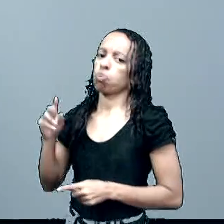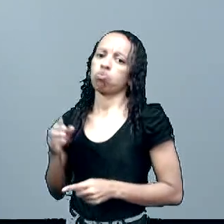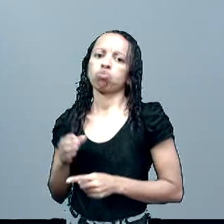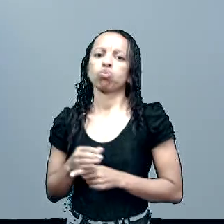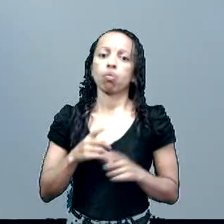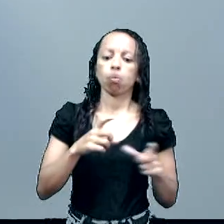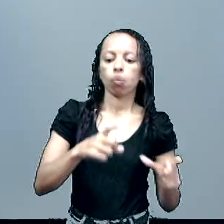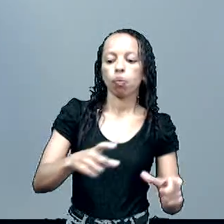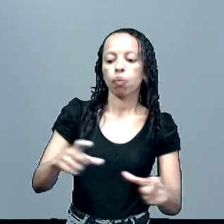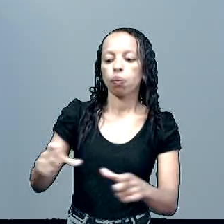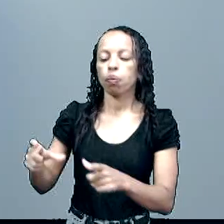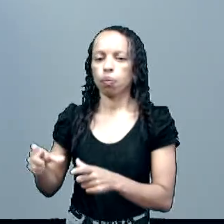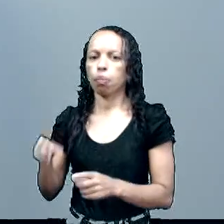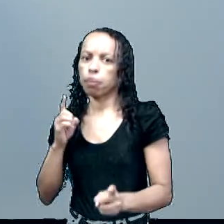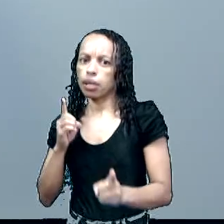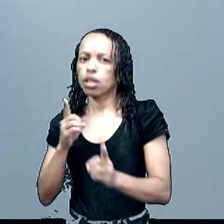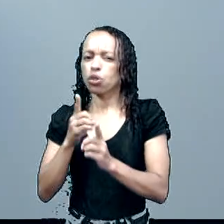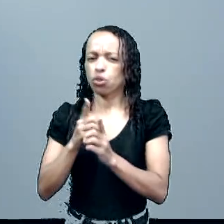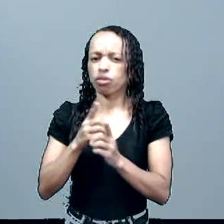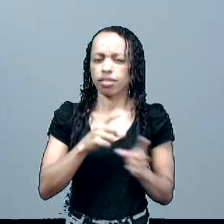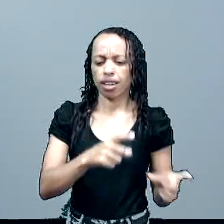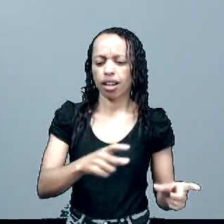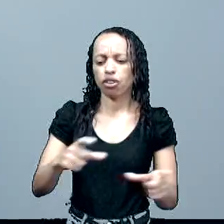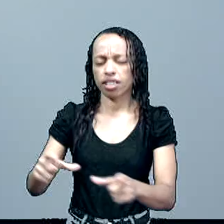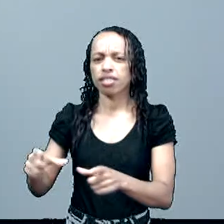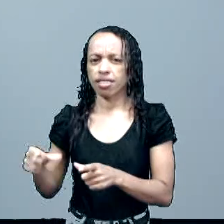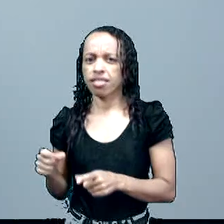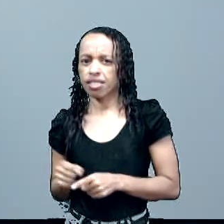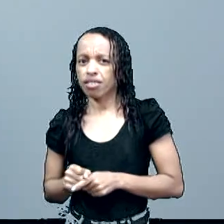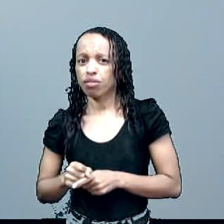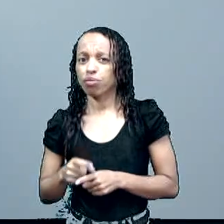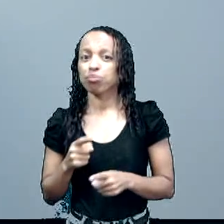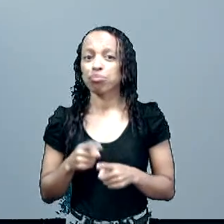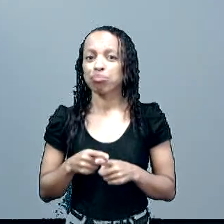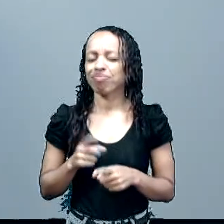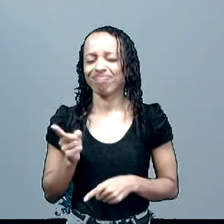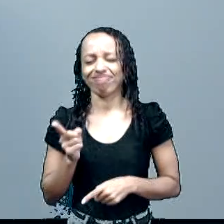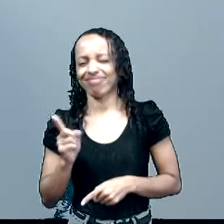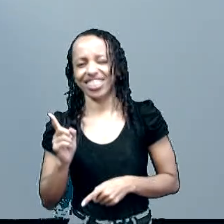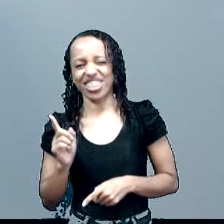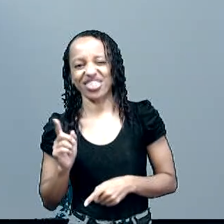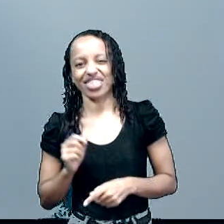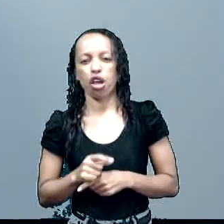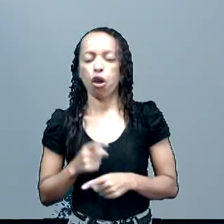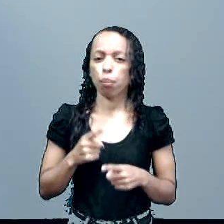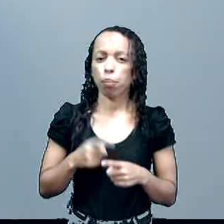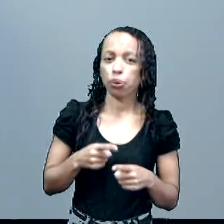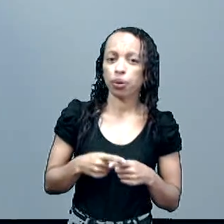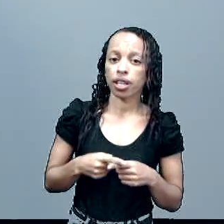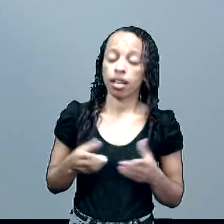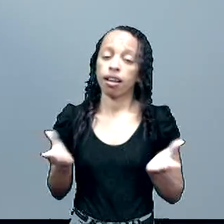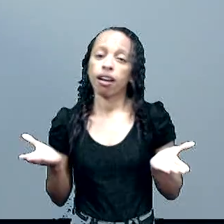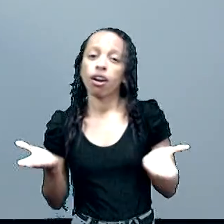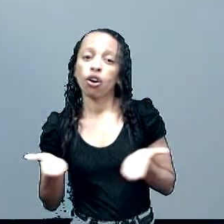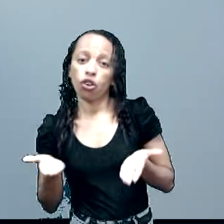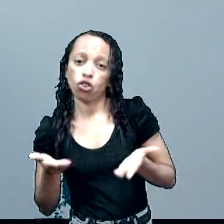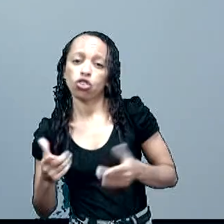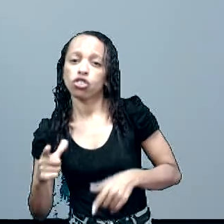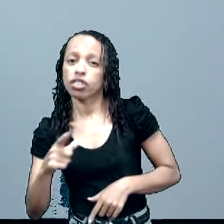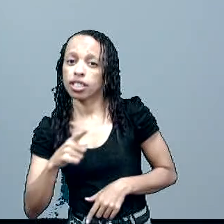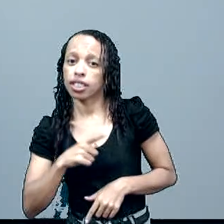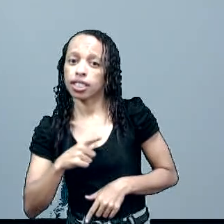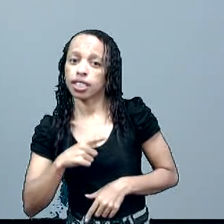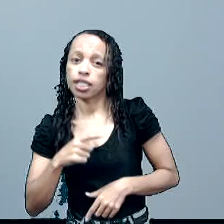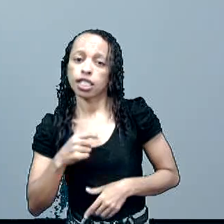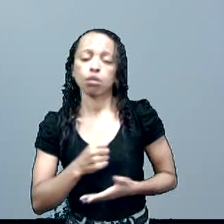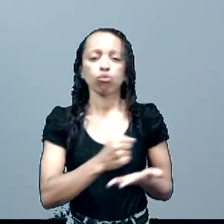eu acredito que não porque porque hoje nós temos ferramentas que nos